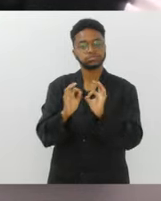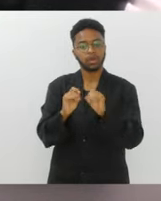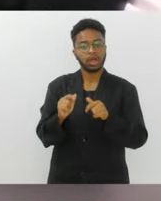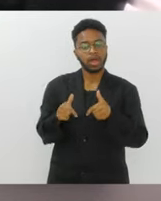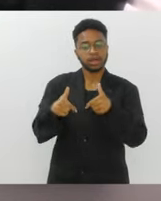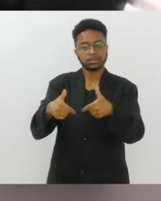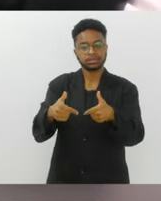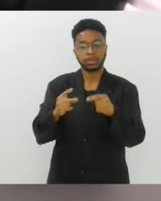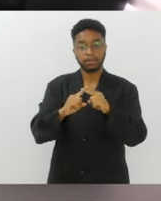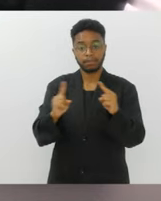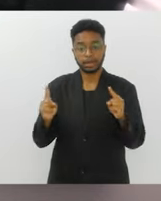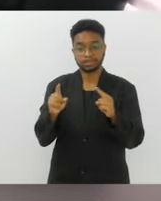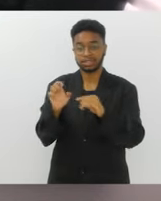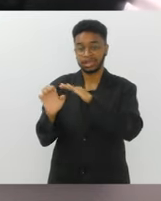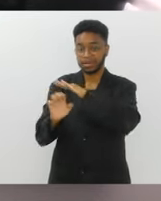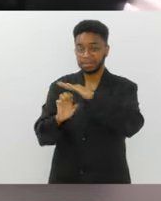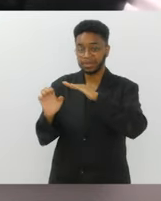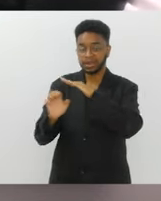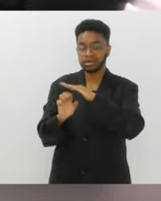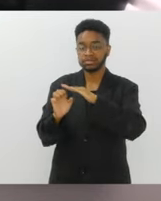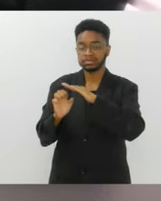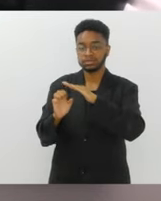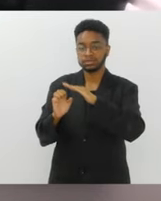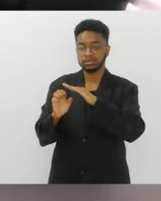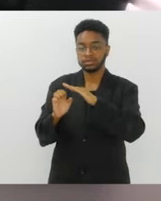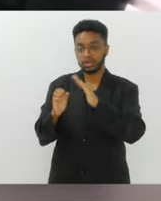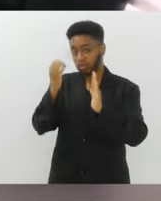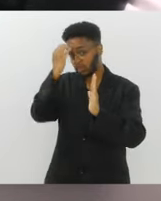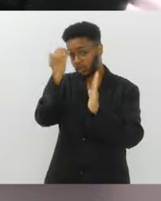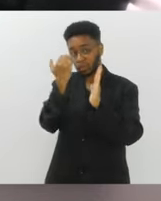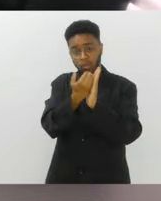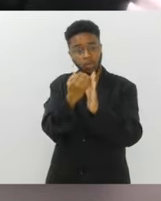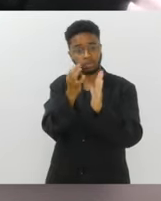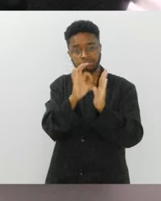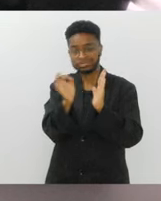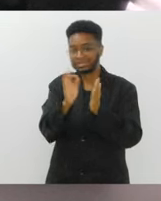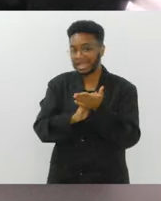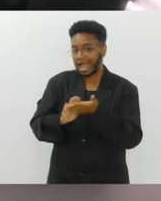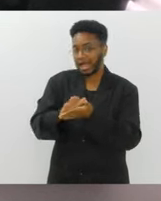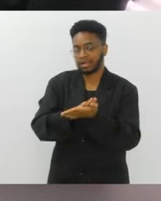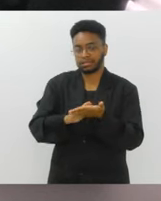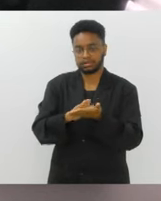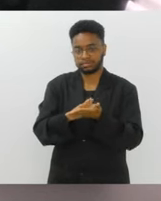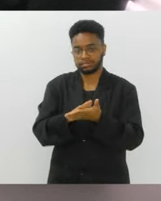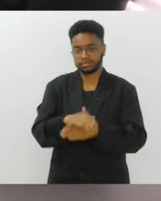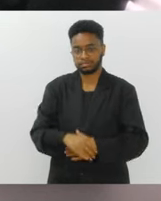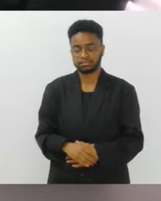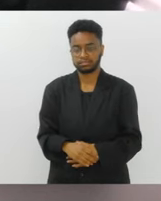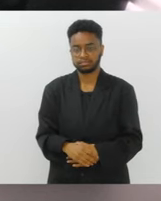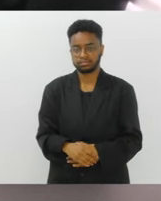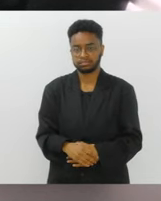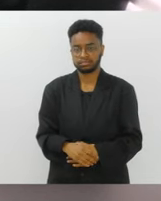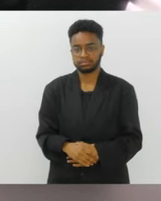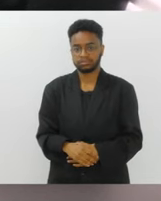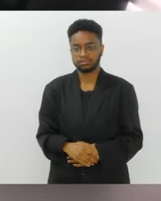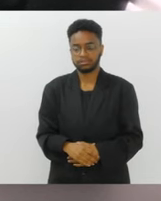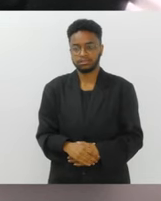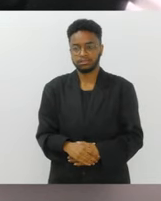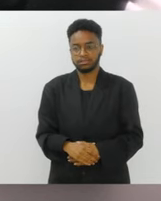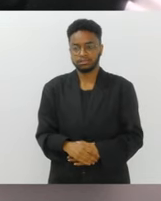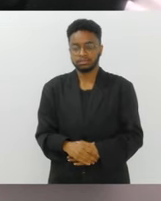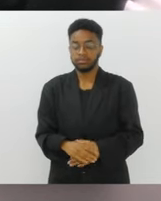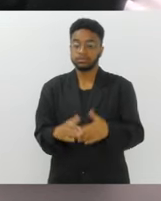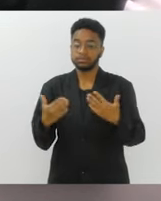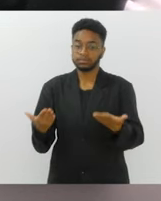esta Supervia não honrou uma vírgula. De modo que